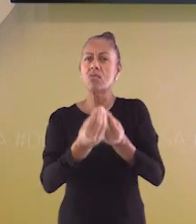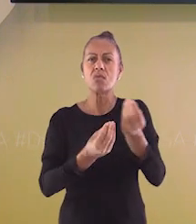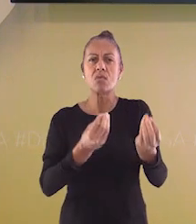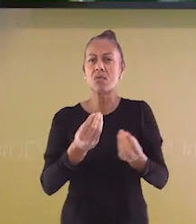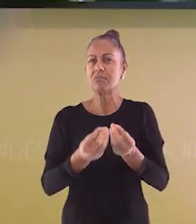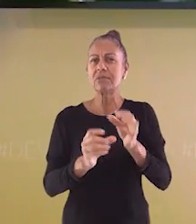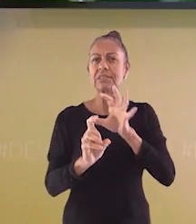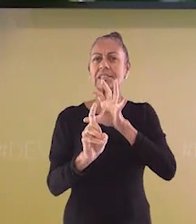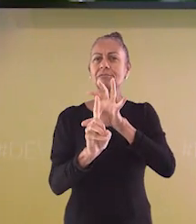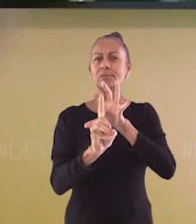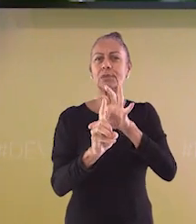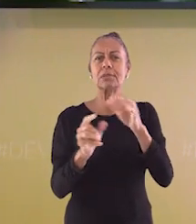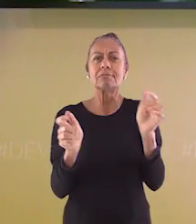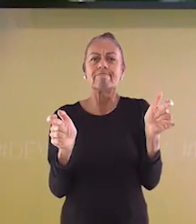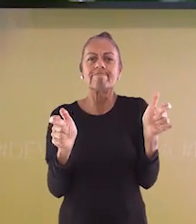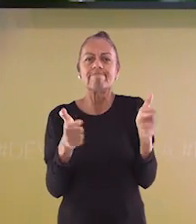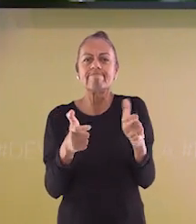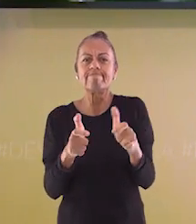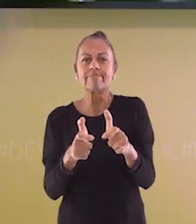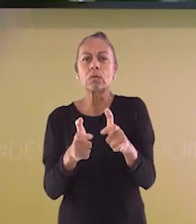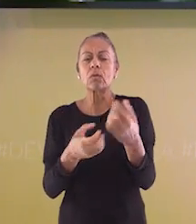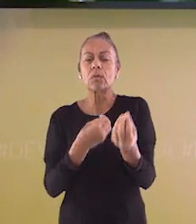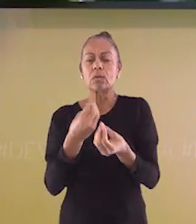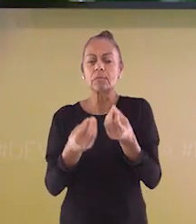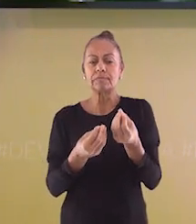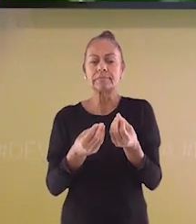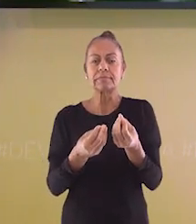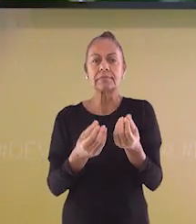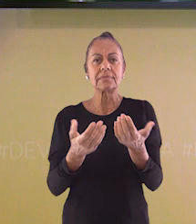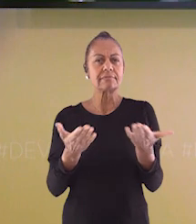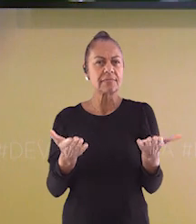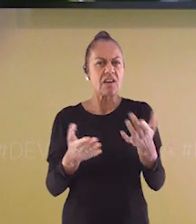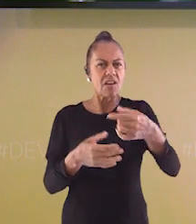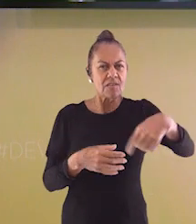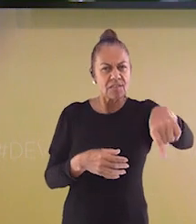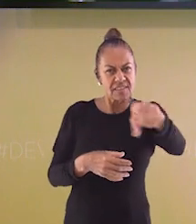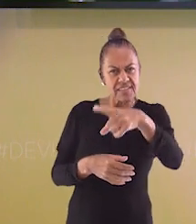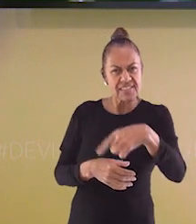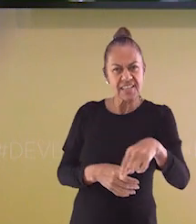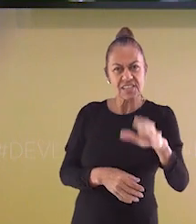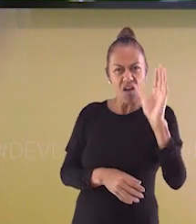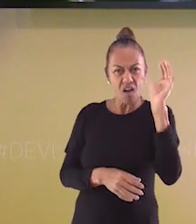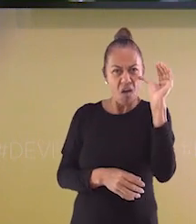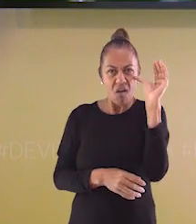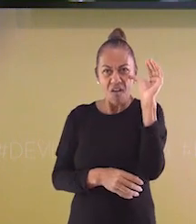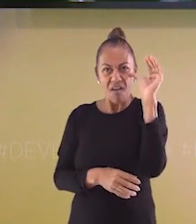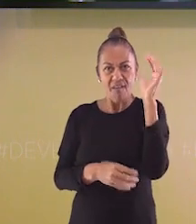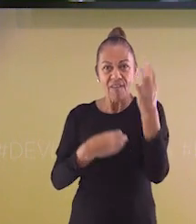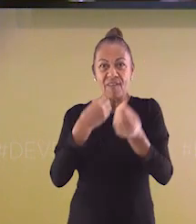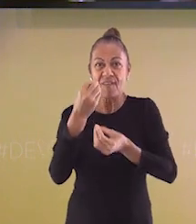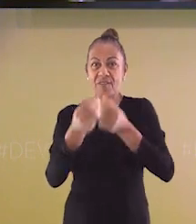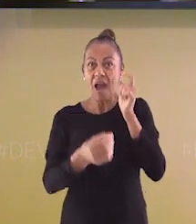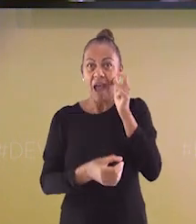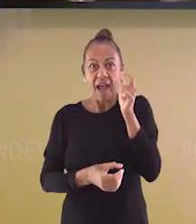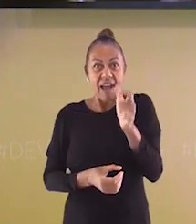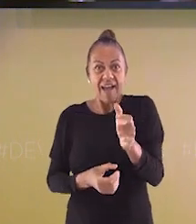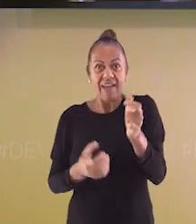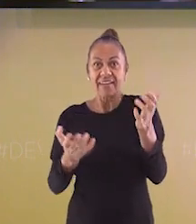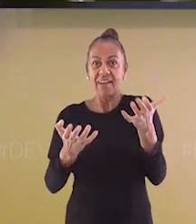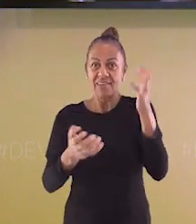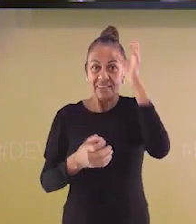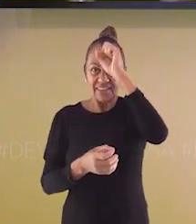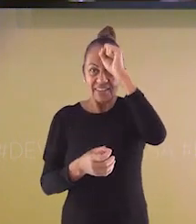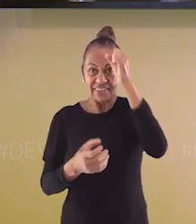né? Curiosos? Curiosidade bateu? Em mim também. Então, se liga na pergunta do dia. É essa